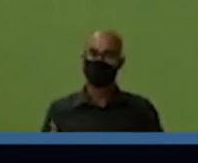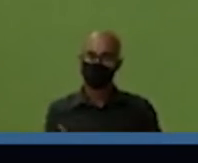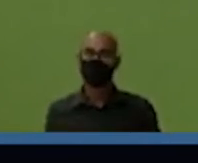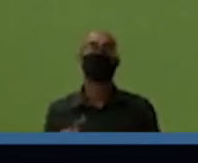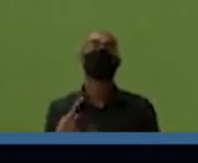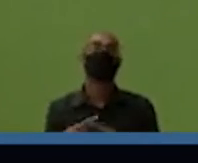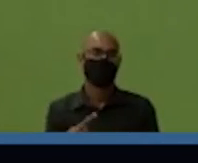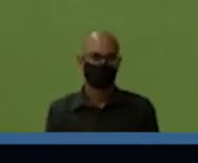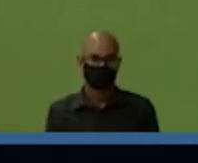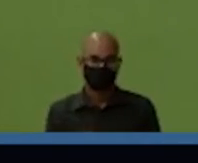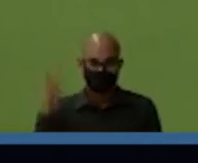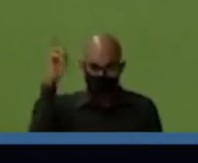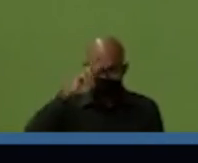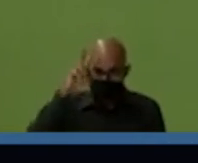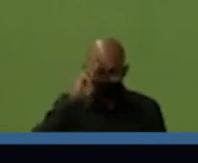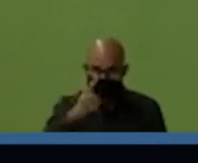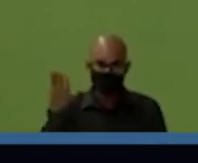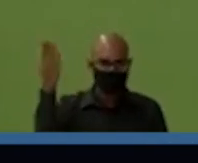ida